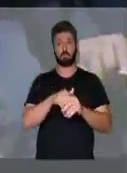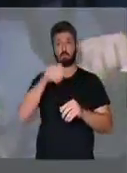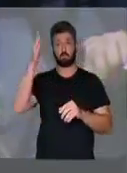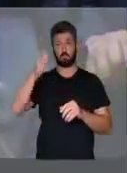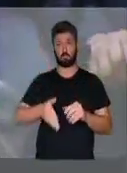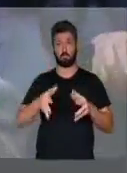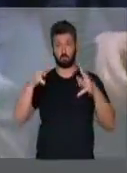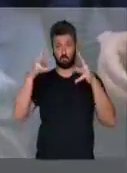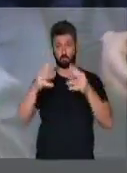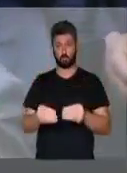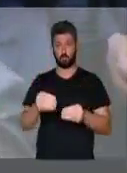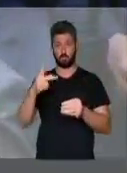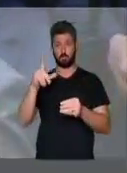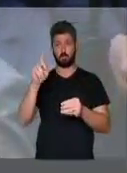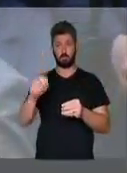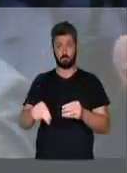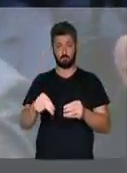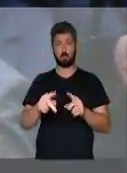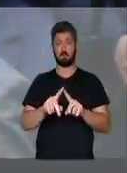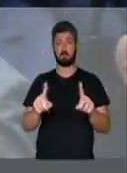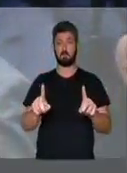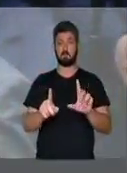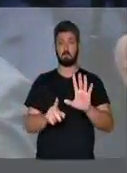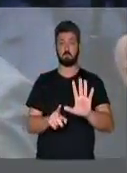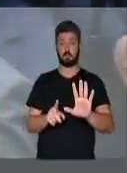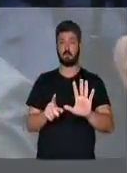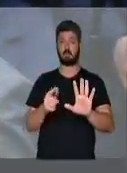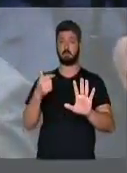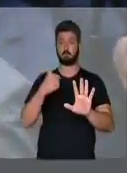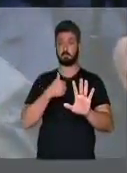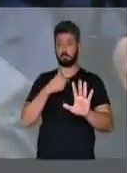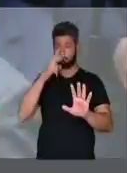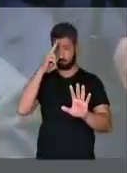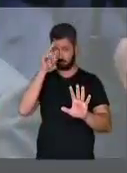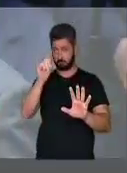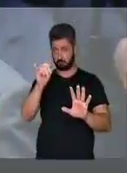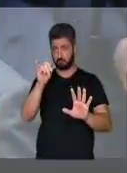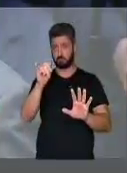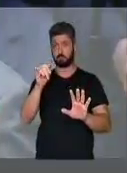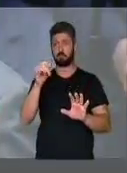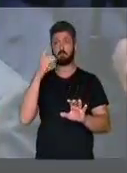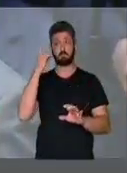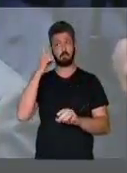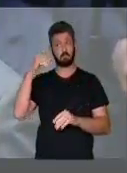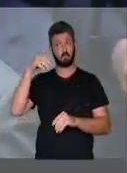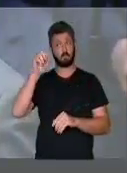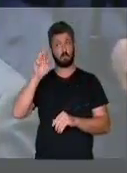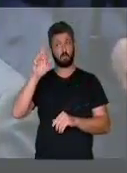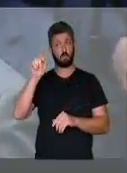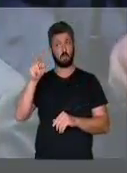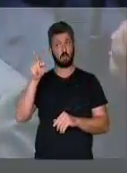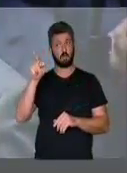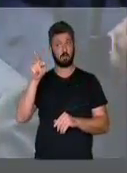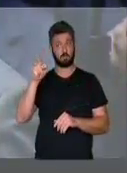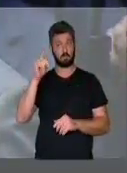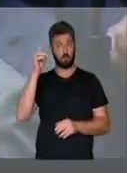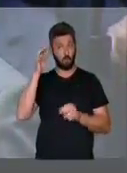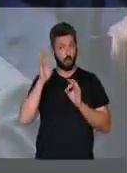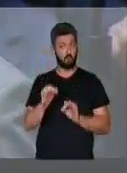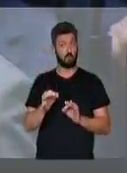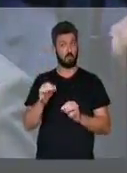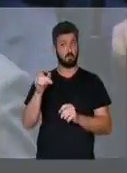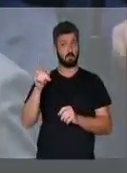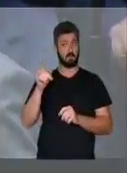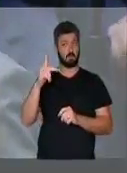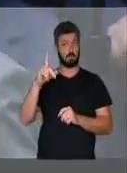em globo dos PLNs. Mas queria aqui lembrar e pedir ao deputado André Moura que